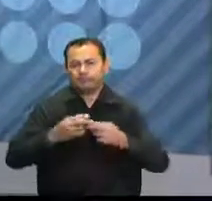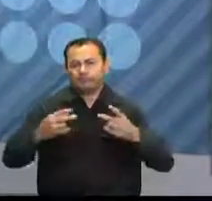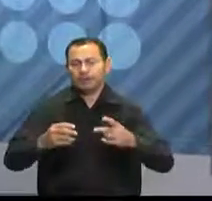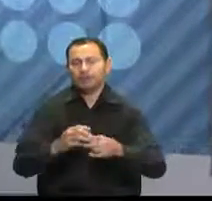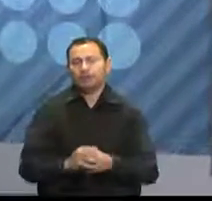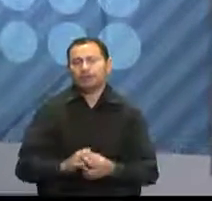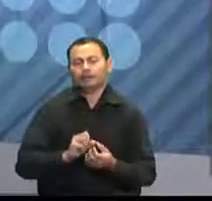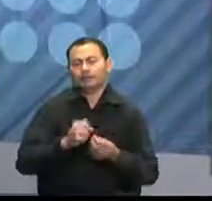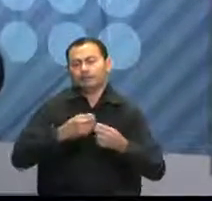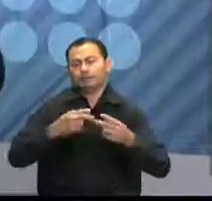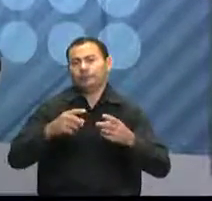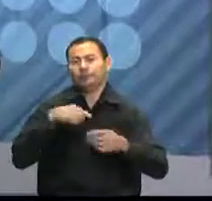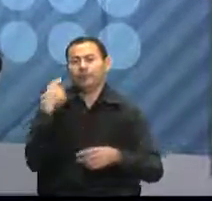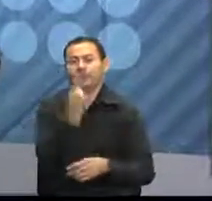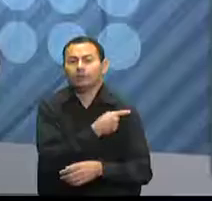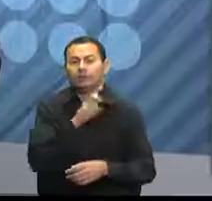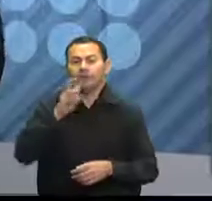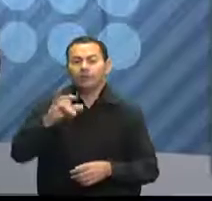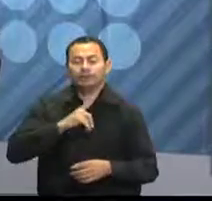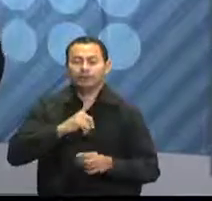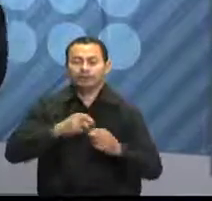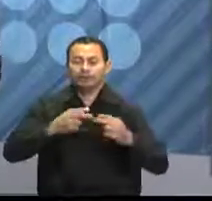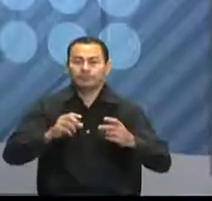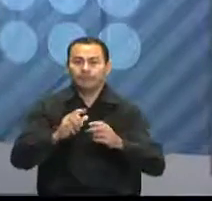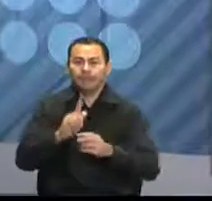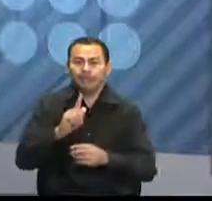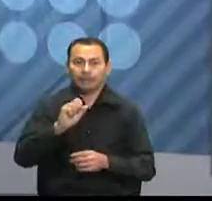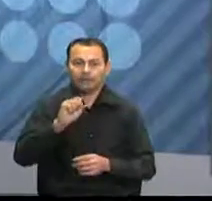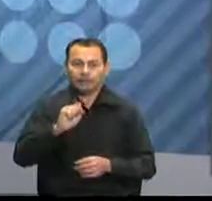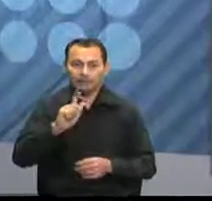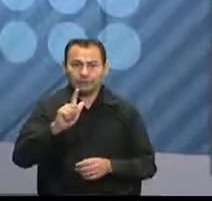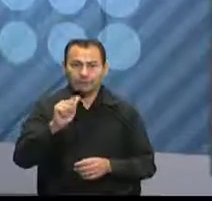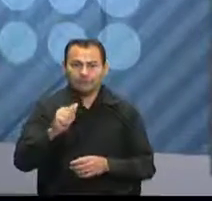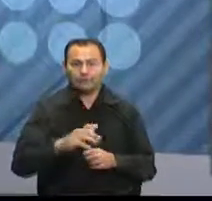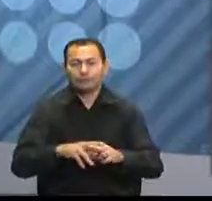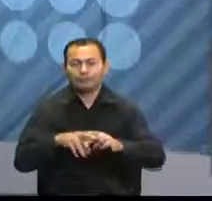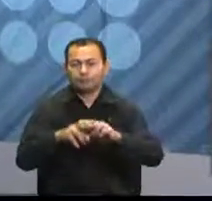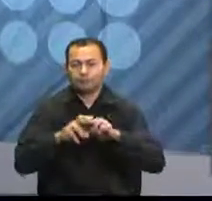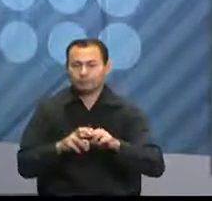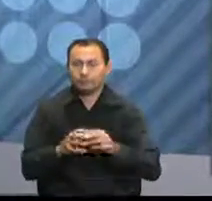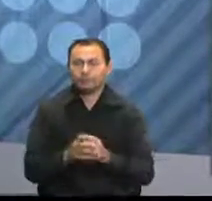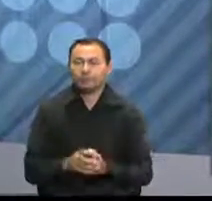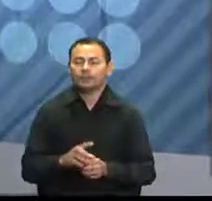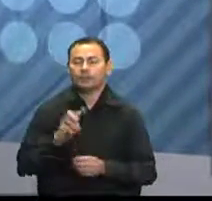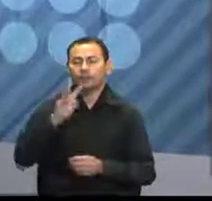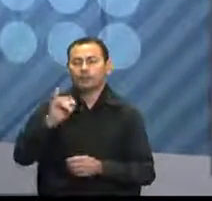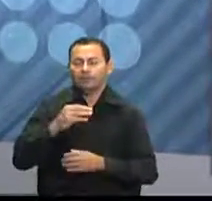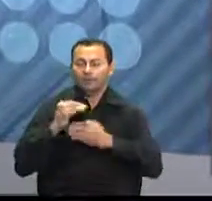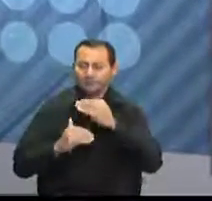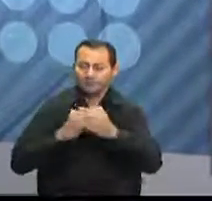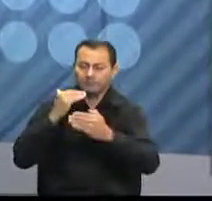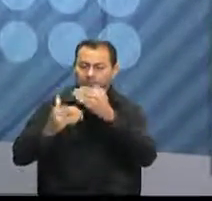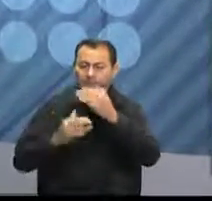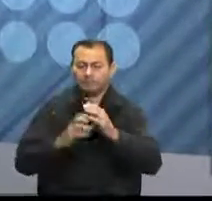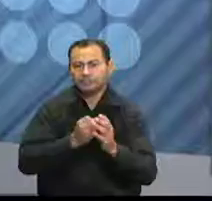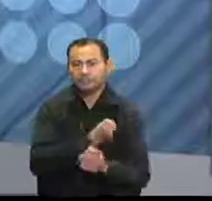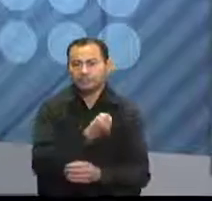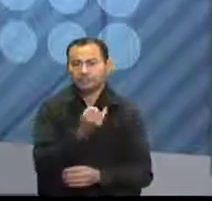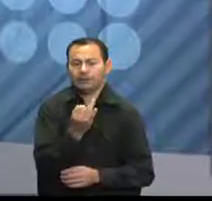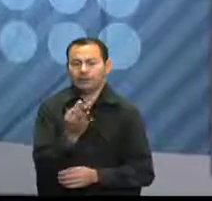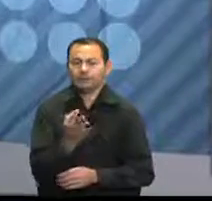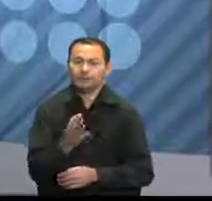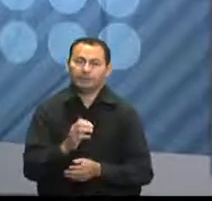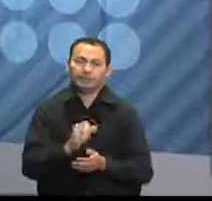problemas onde nós vamos ter uma situação geradora de aprendizagem por meio dela vamos desenvolver uma série de